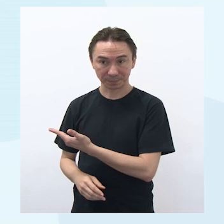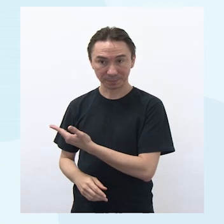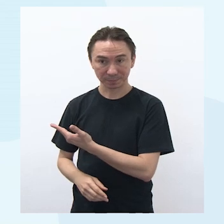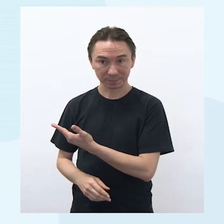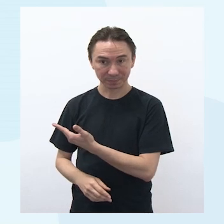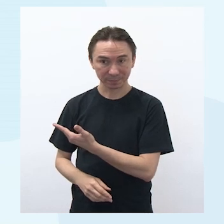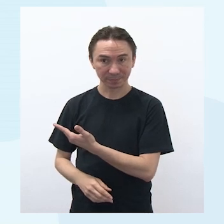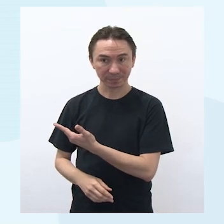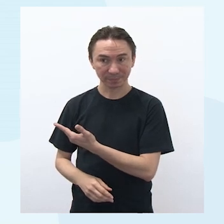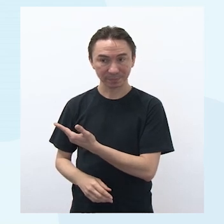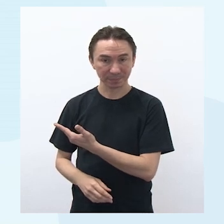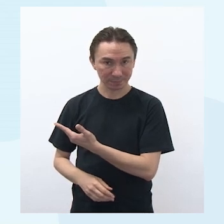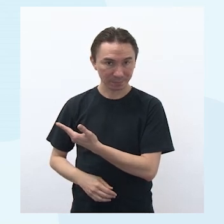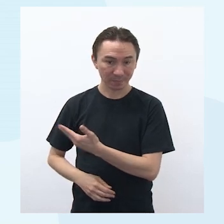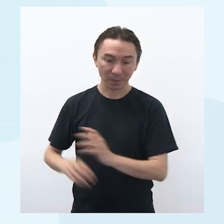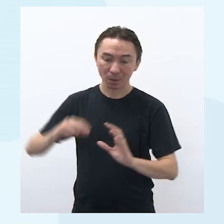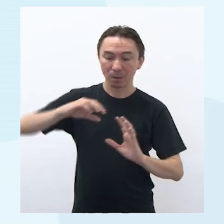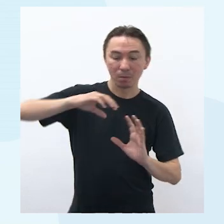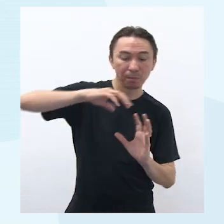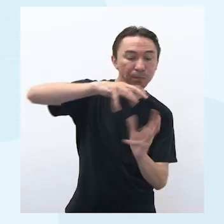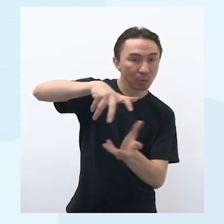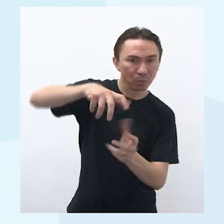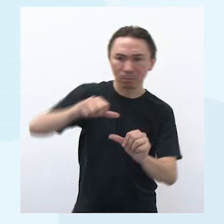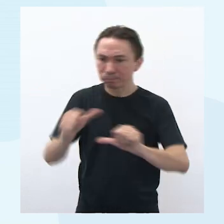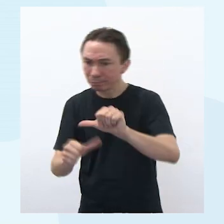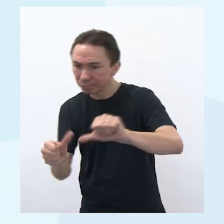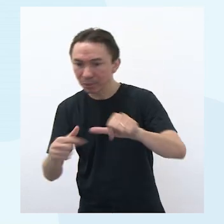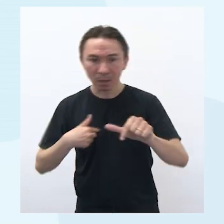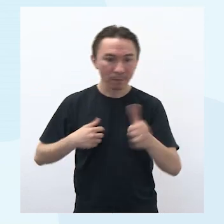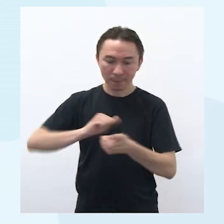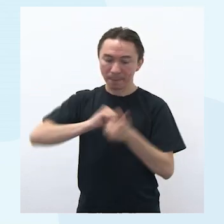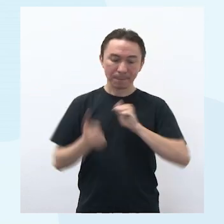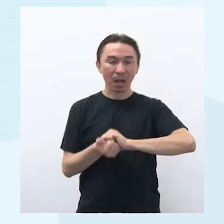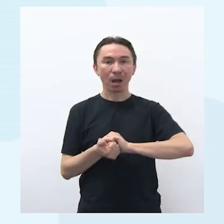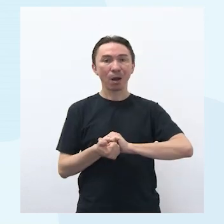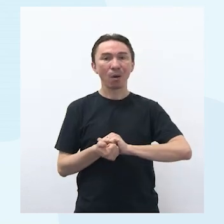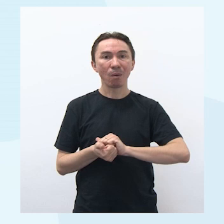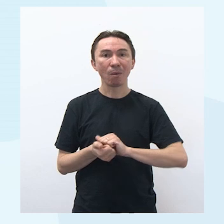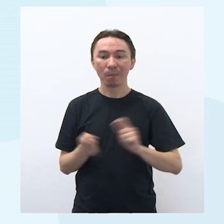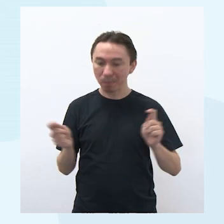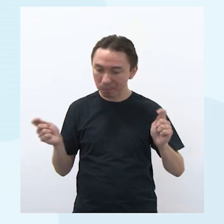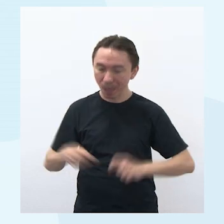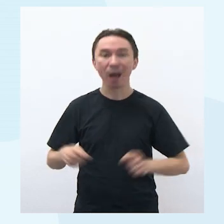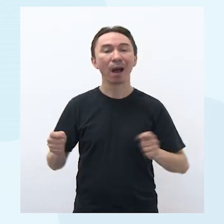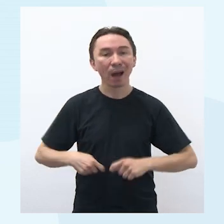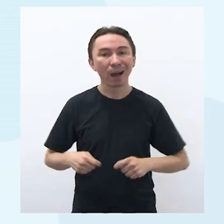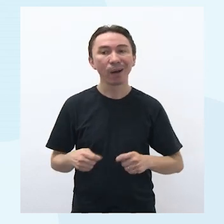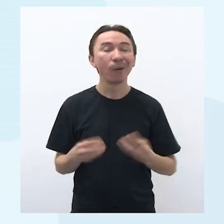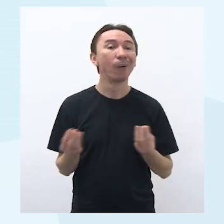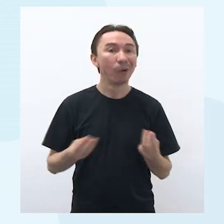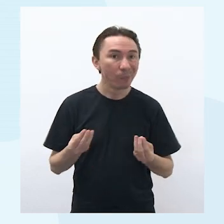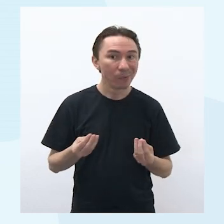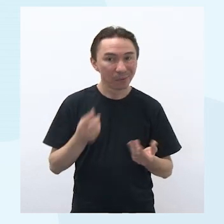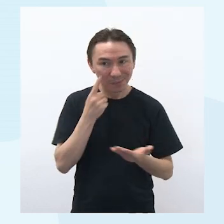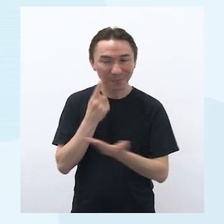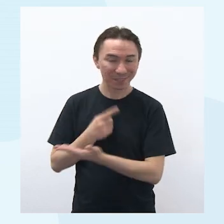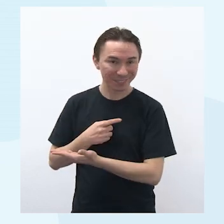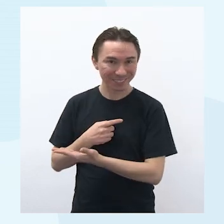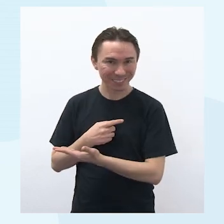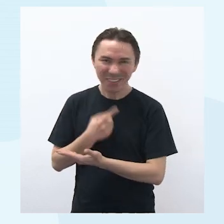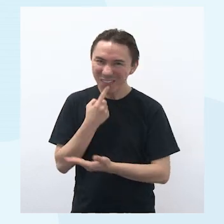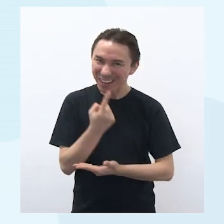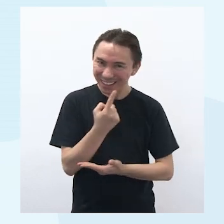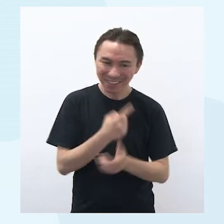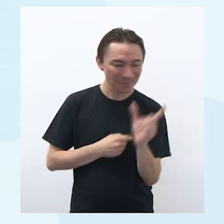adaptação, eu e o mundo em transformação. Eu não disse para vocês que talvez a palavra do nosso encontro hoje fosse